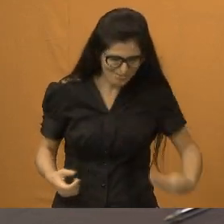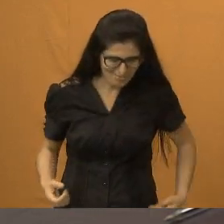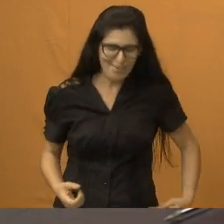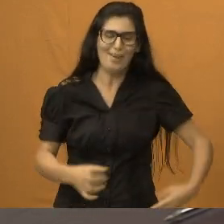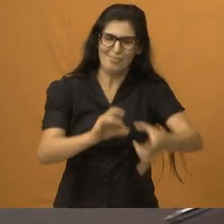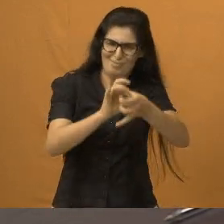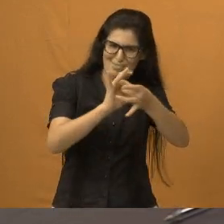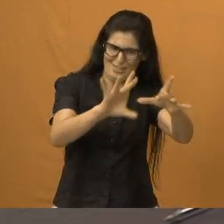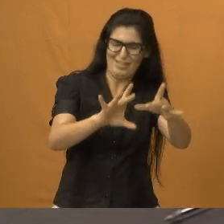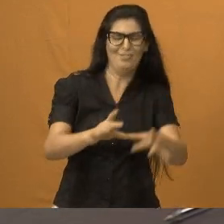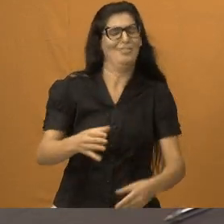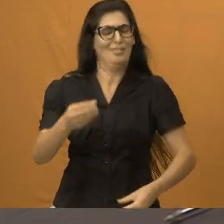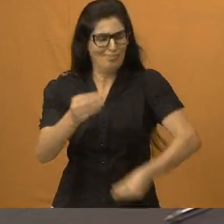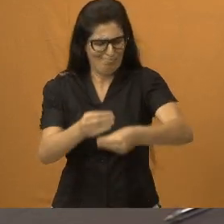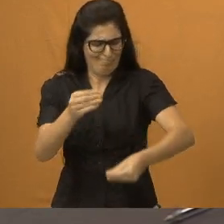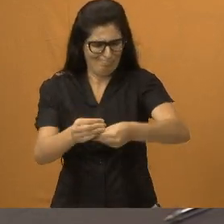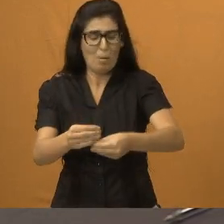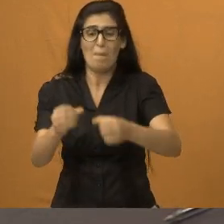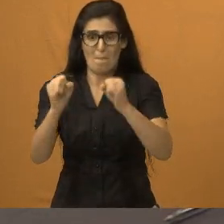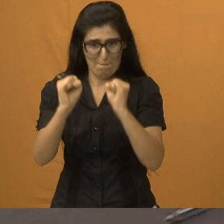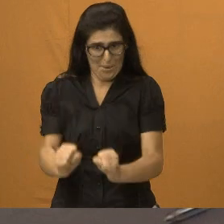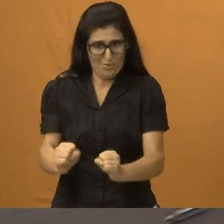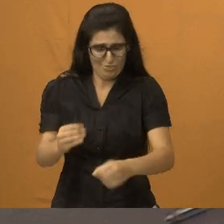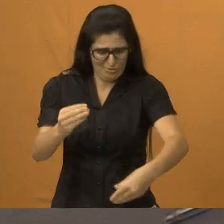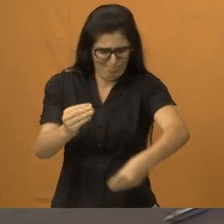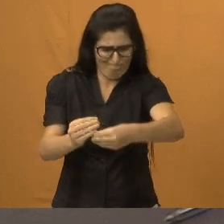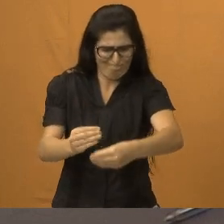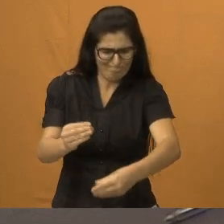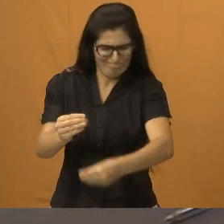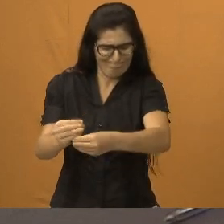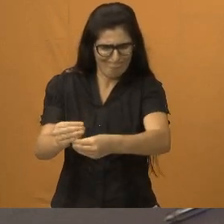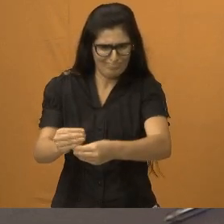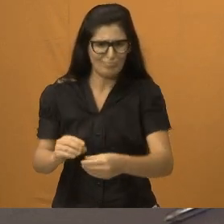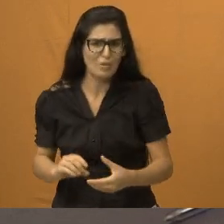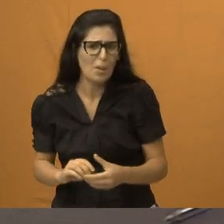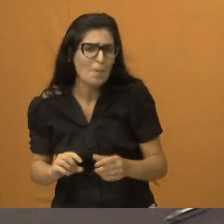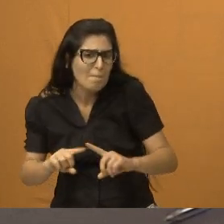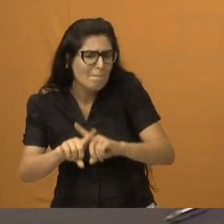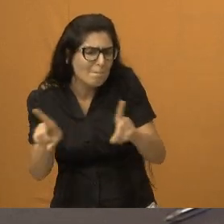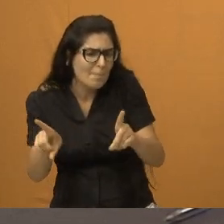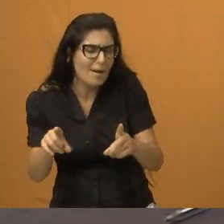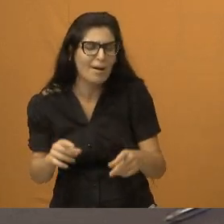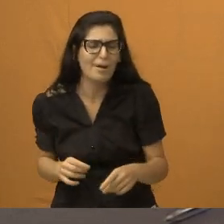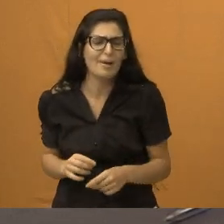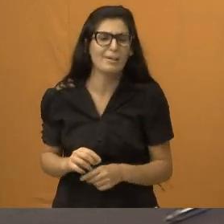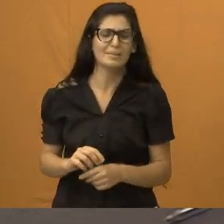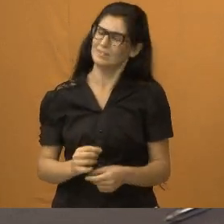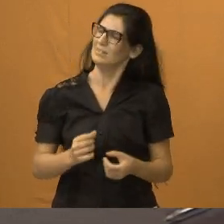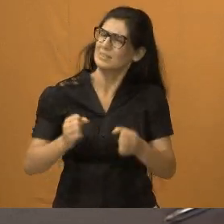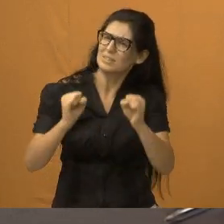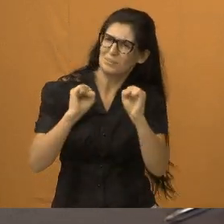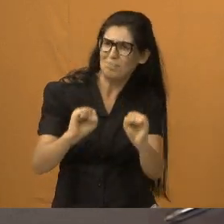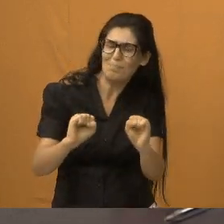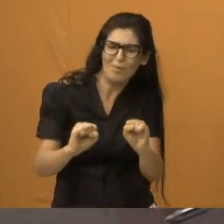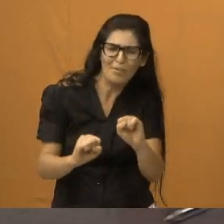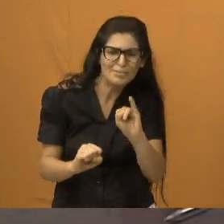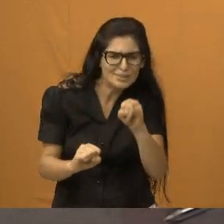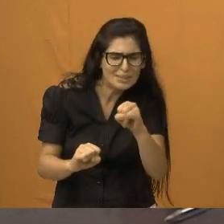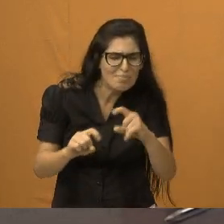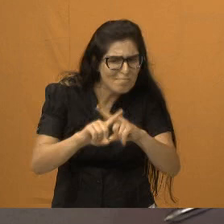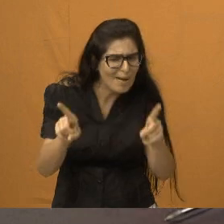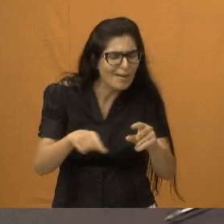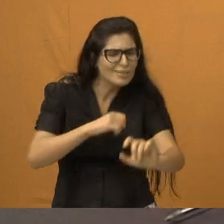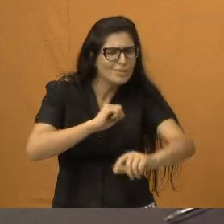conta com esse valor. E aí lança dentro do orçamento como possibilidade de vir. Isso. Só que passa o